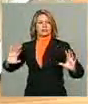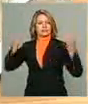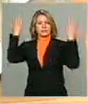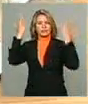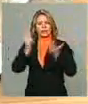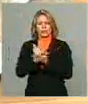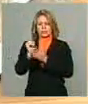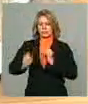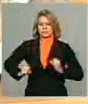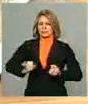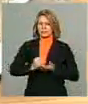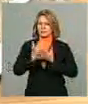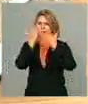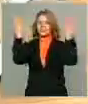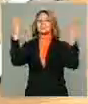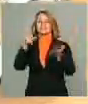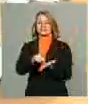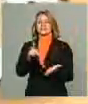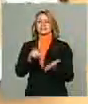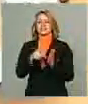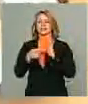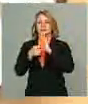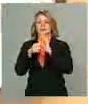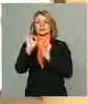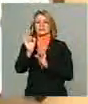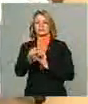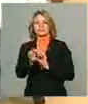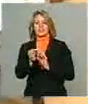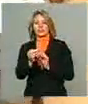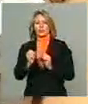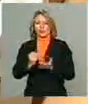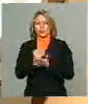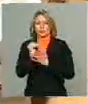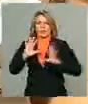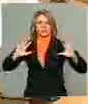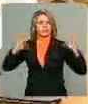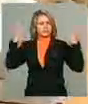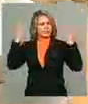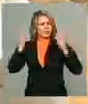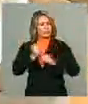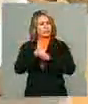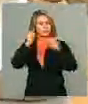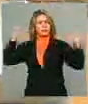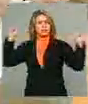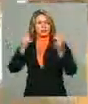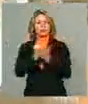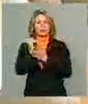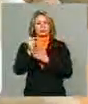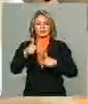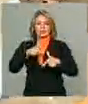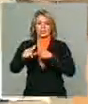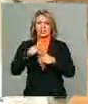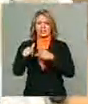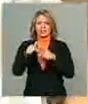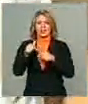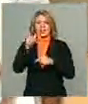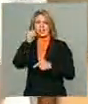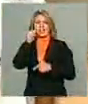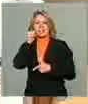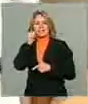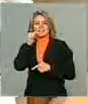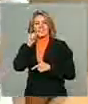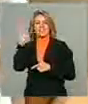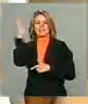estorou ela estorou o negócio foi um sucesso tamanho que ela começaram a trabalhar tempo brasileira